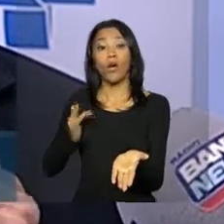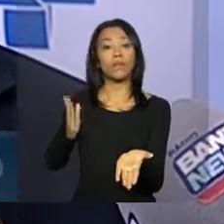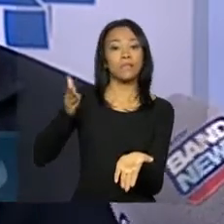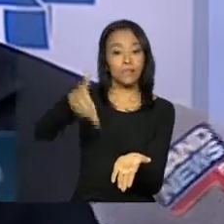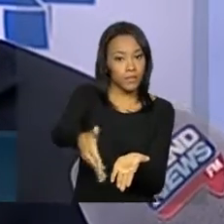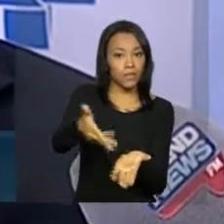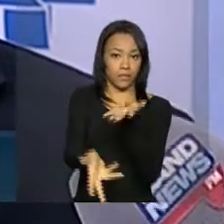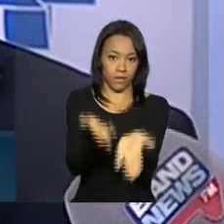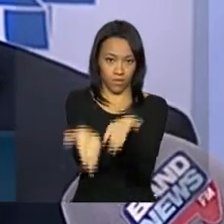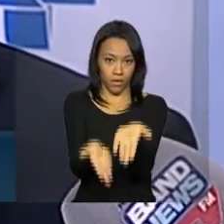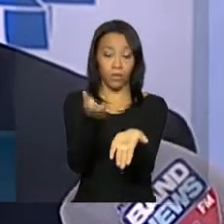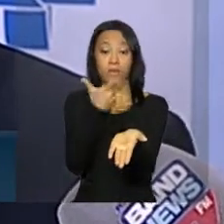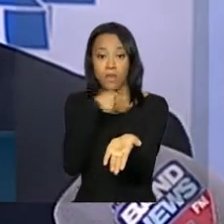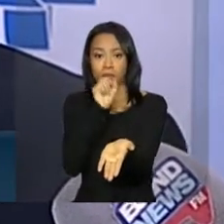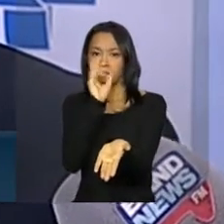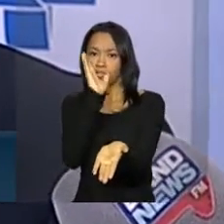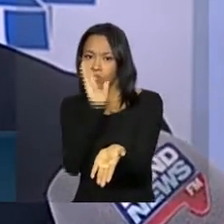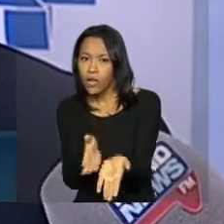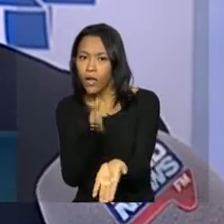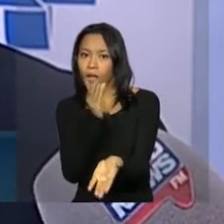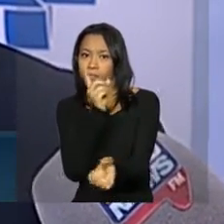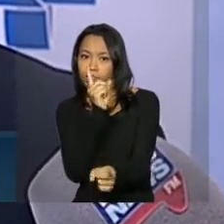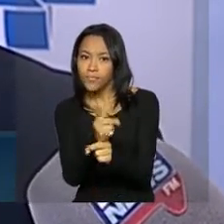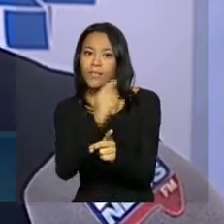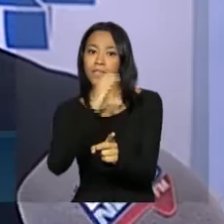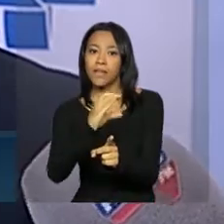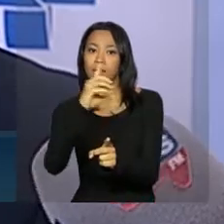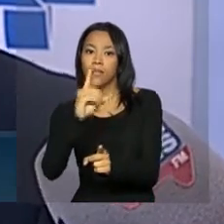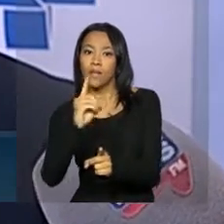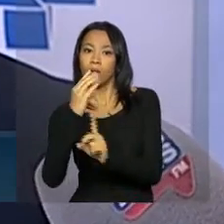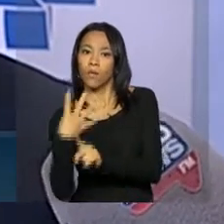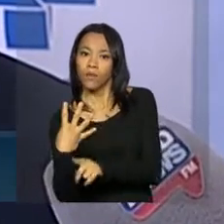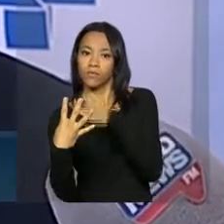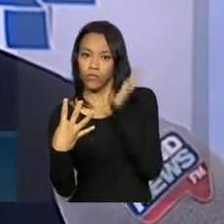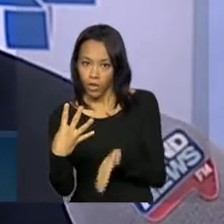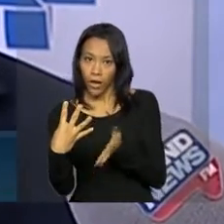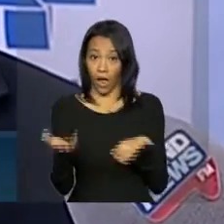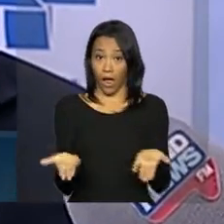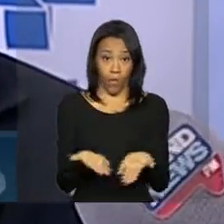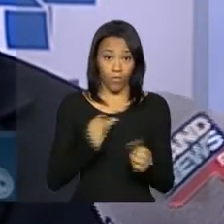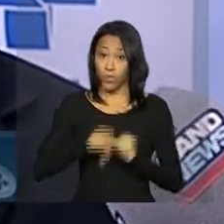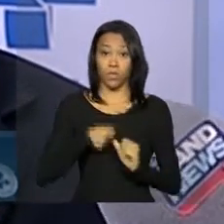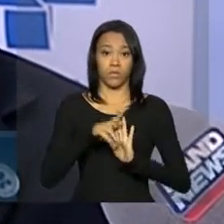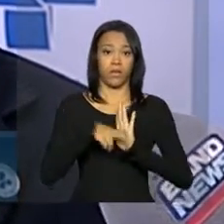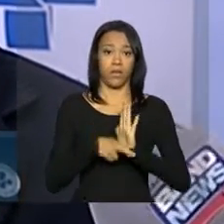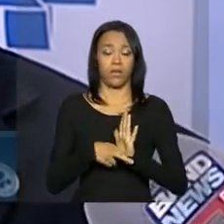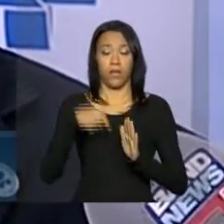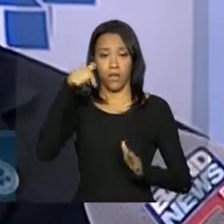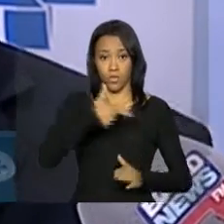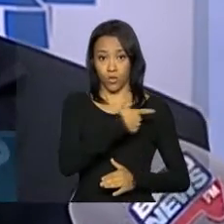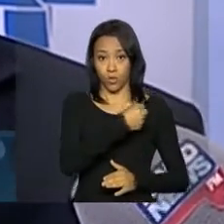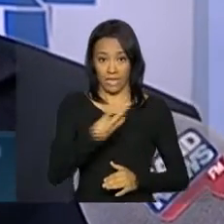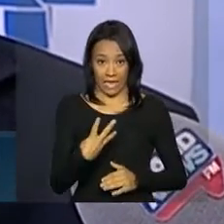ao tratamento quem identificasse a célula CD4. E agora não. Nós mudamos a partir de 2013